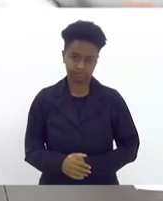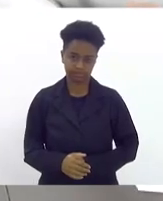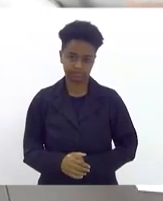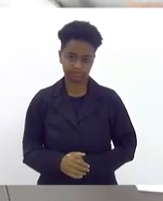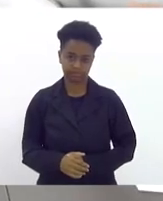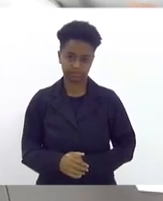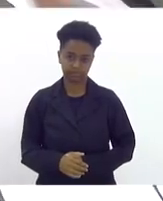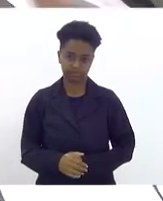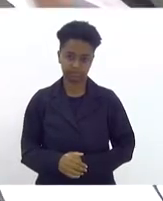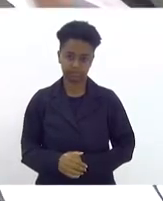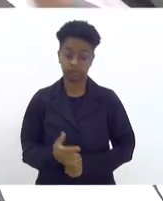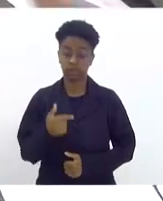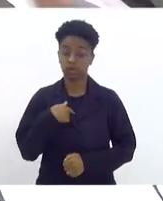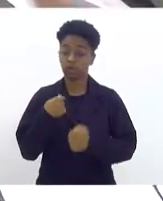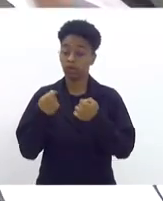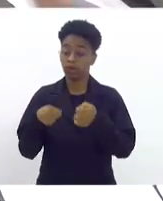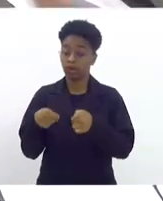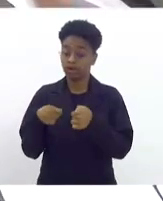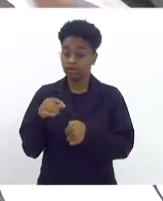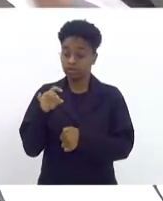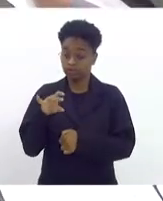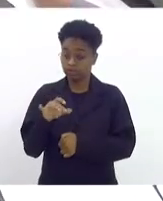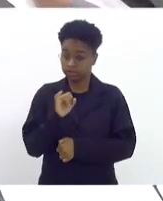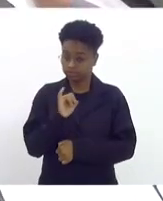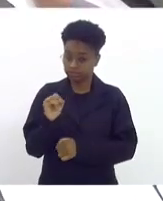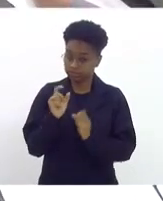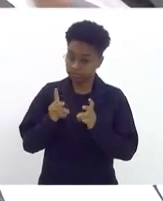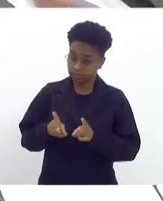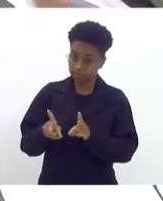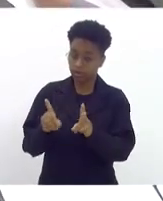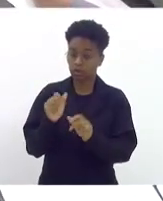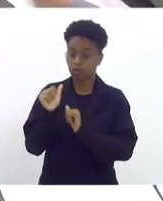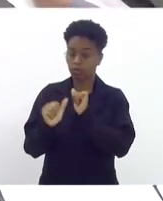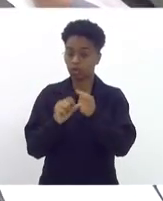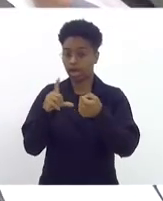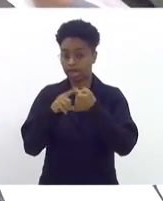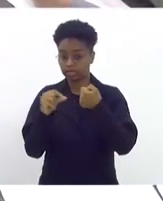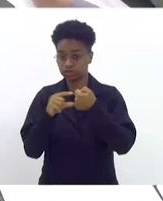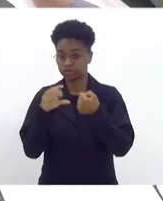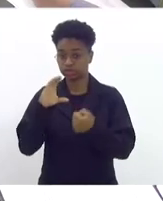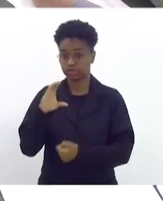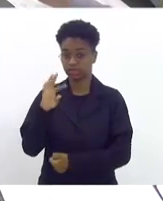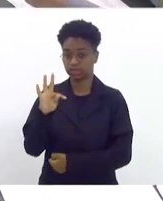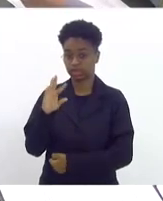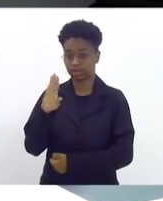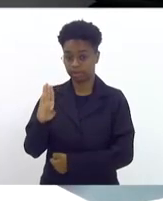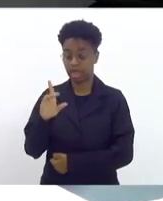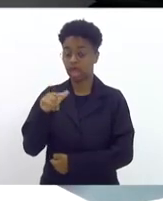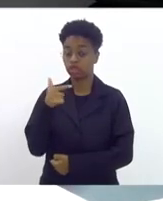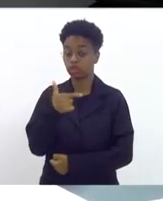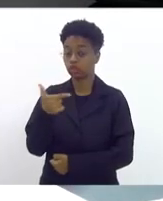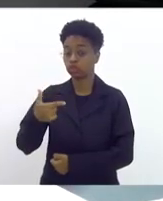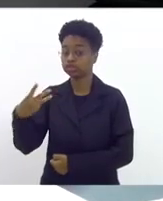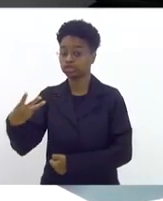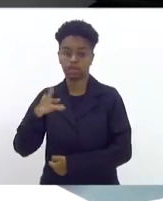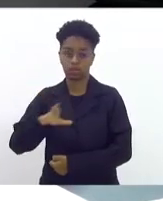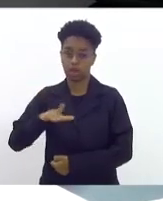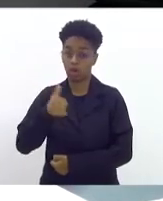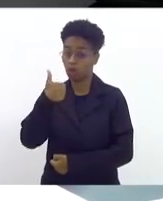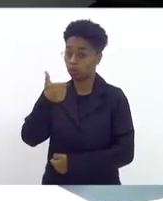eu só precisaria se for prosseguir trocar o artigo do CTB que é o dois dois três não é um dois